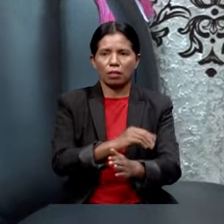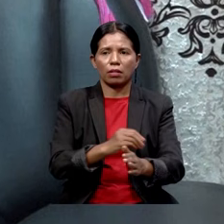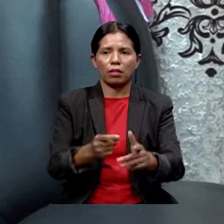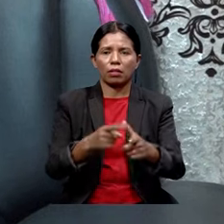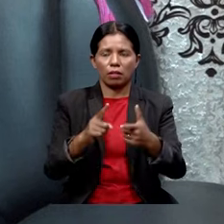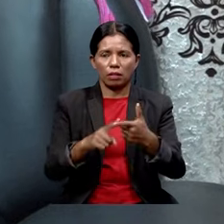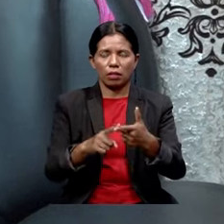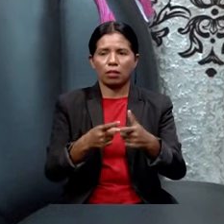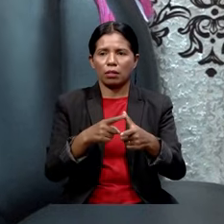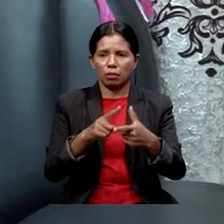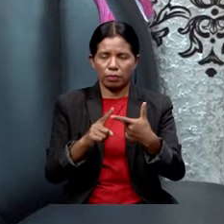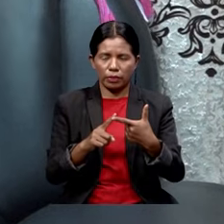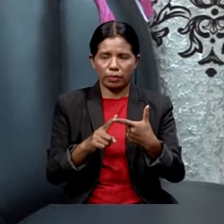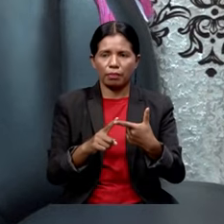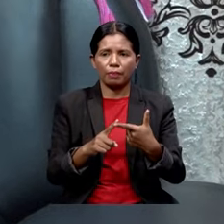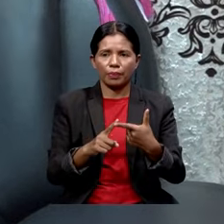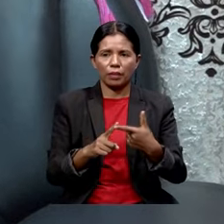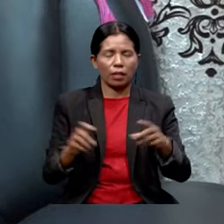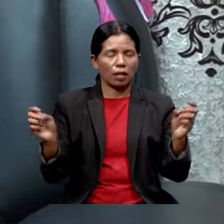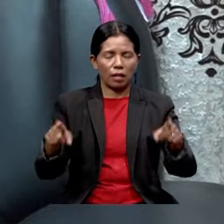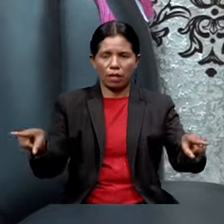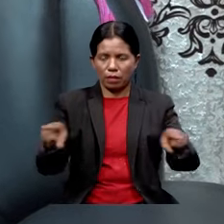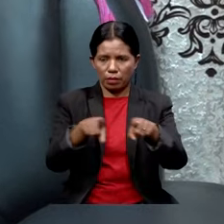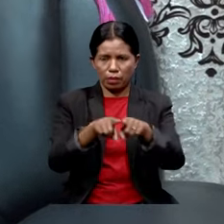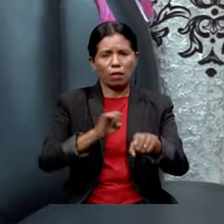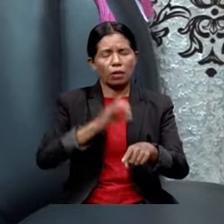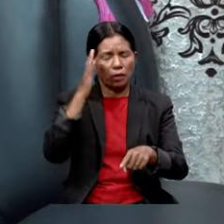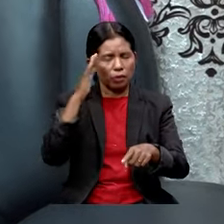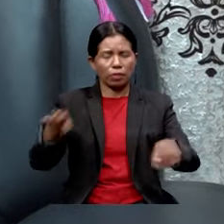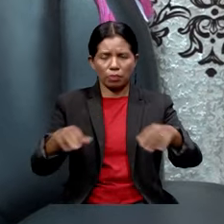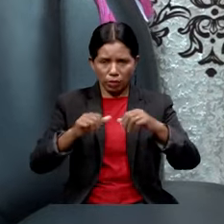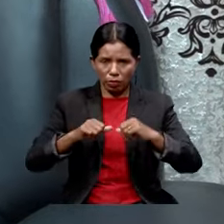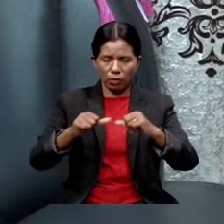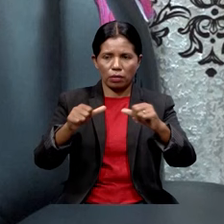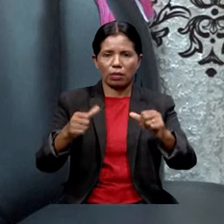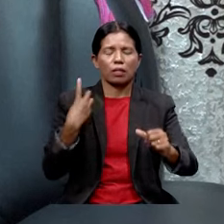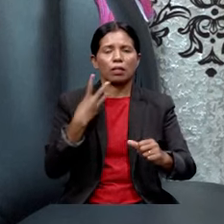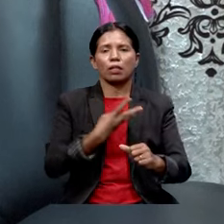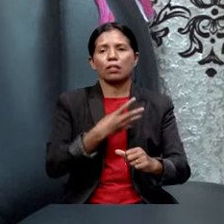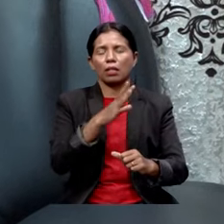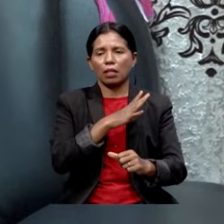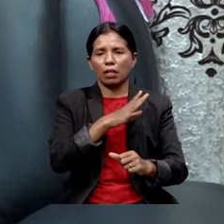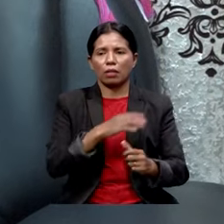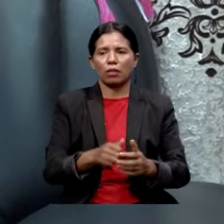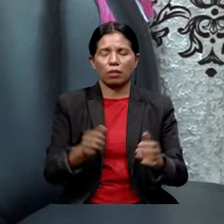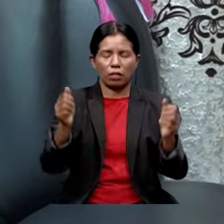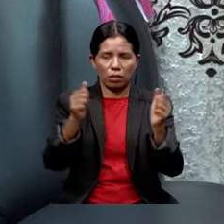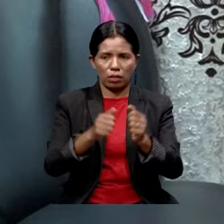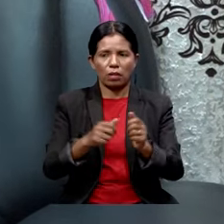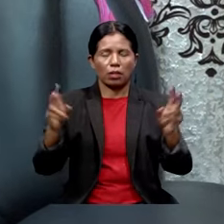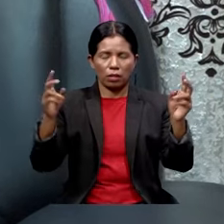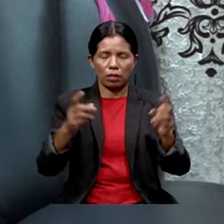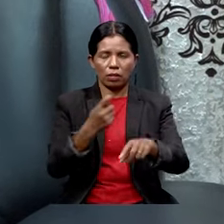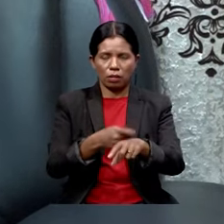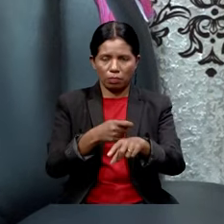e depois la balanço ne bem unen serviço ne lao hela e te espera katak ya ho tempo ne bem